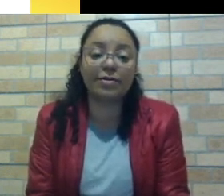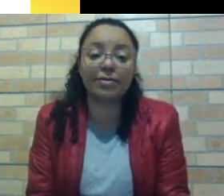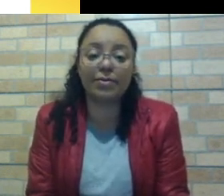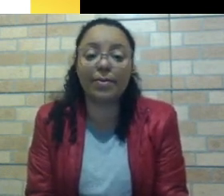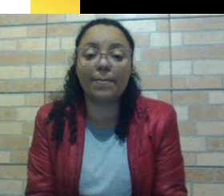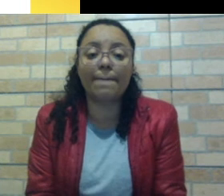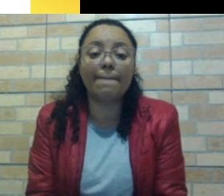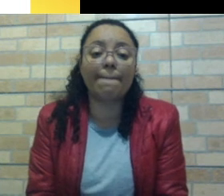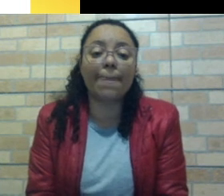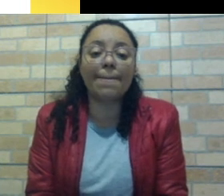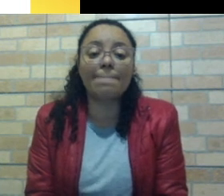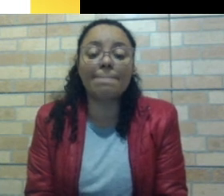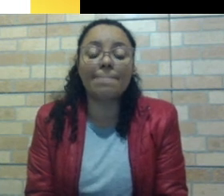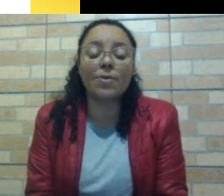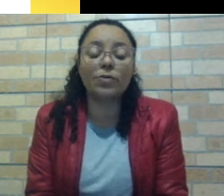falar